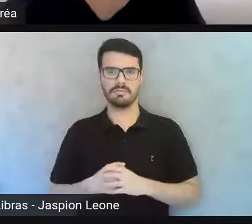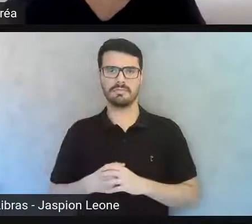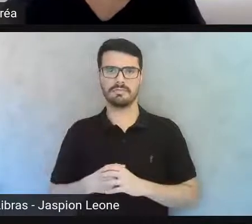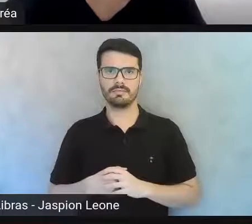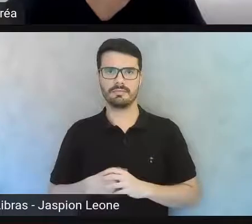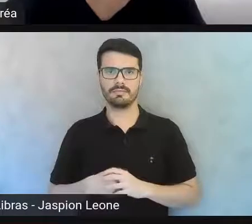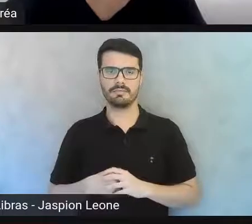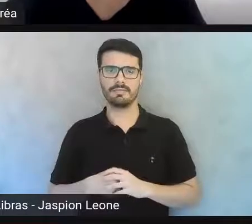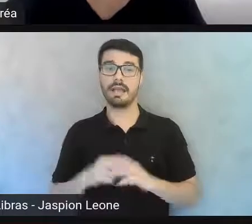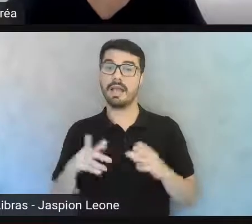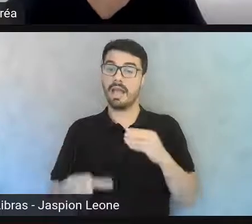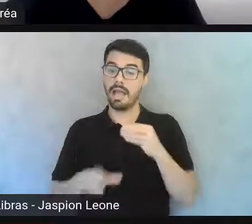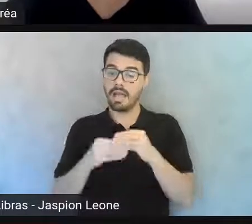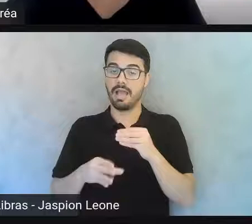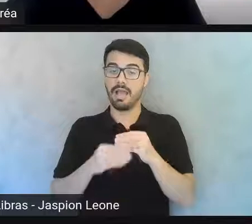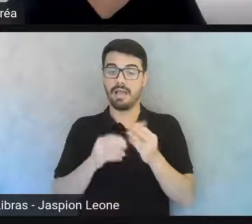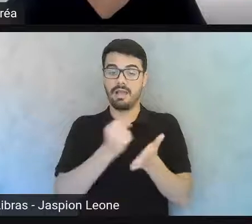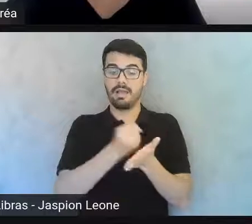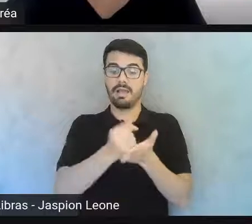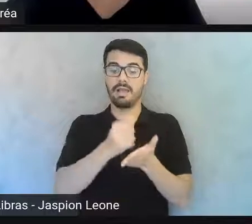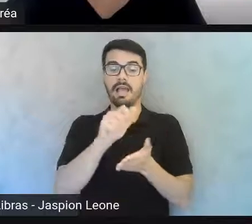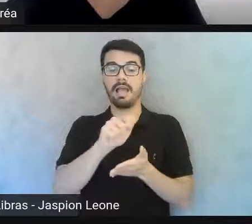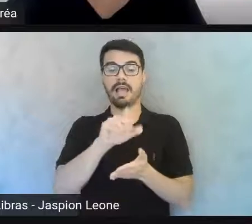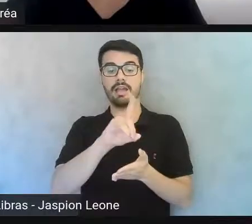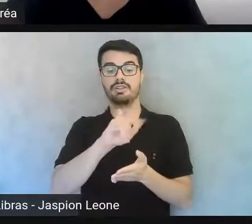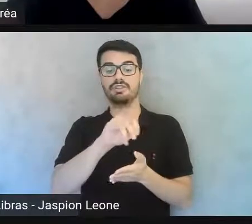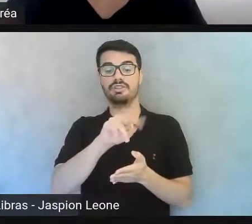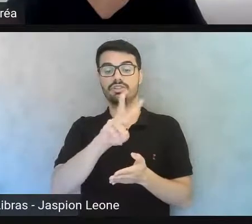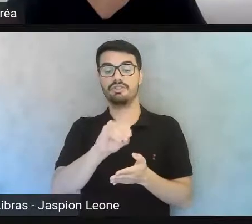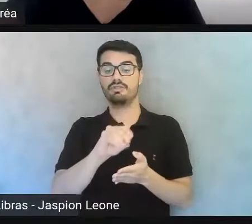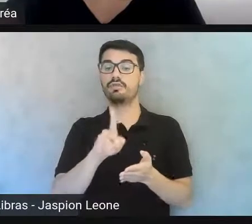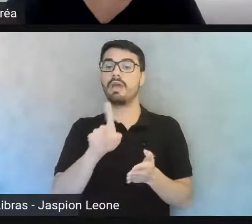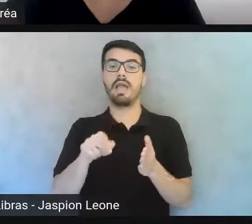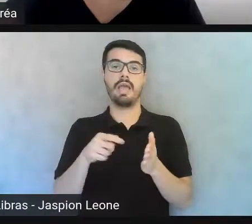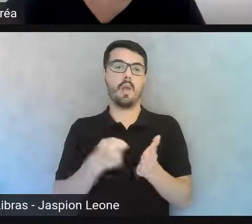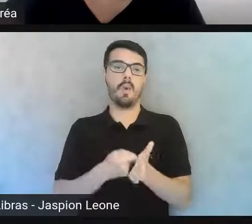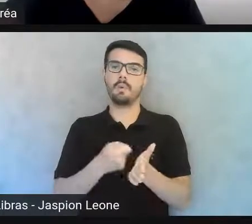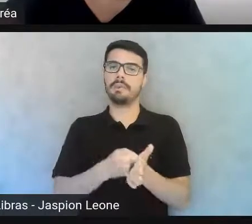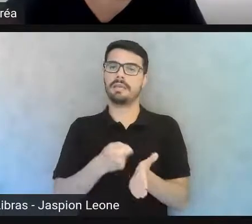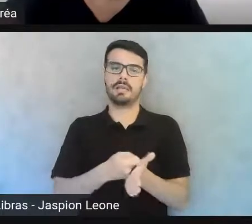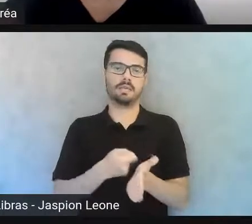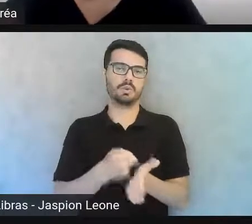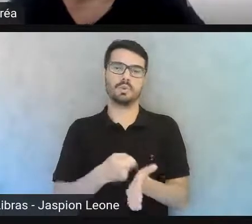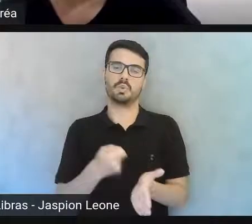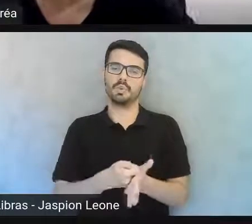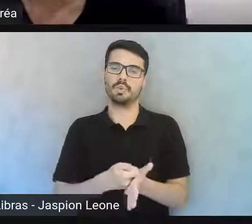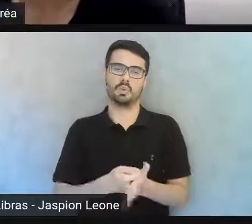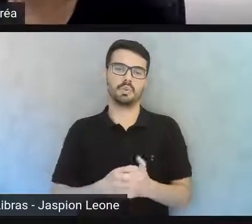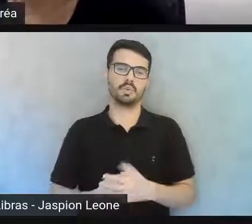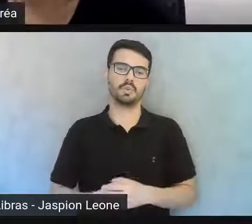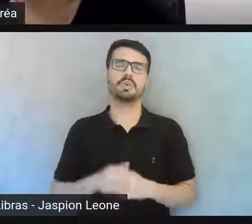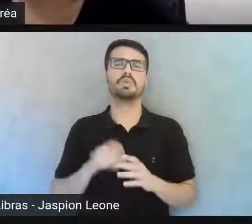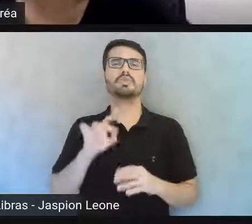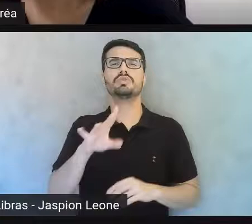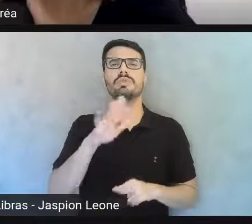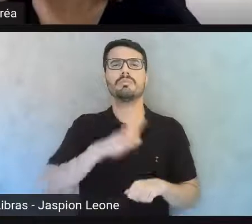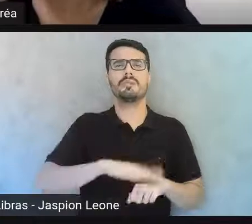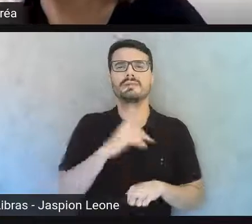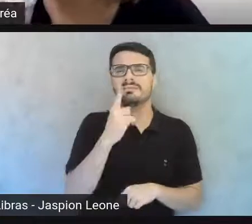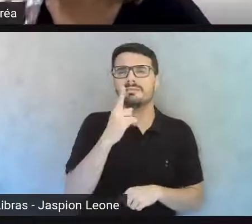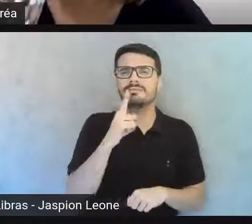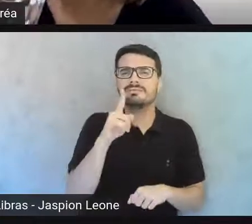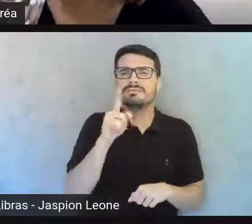isso. Os aditivos, só complementando o final, eles são obrigatórios. Certo. Tá? Então, só colocar mais um ingrediente, eu